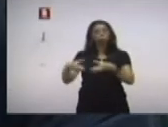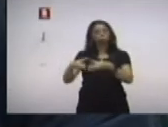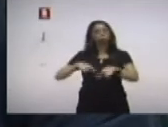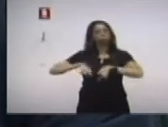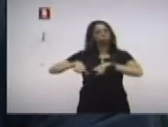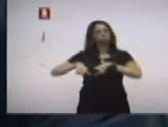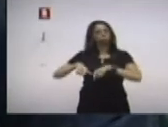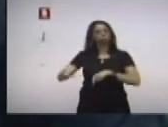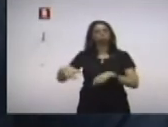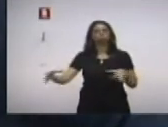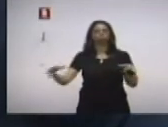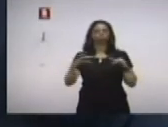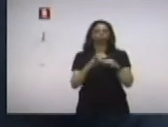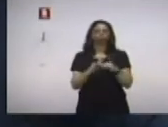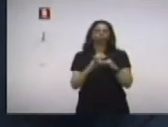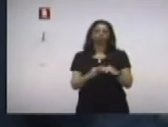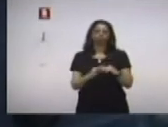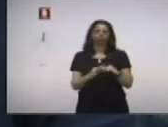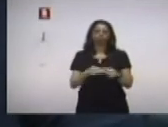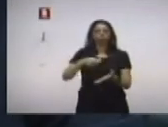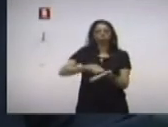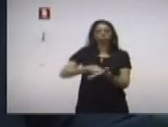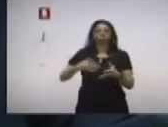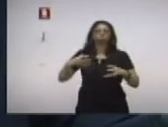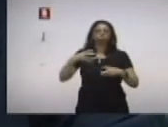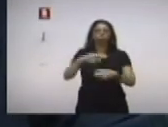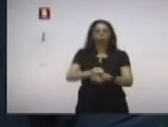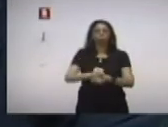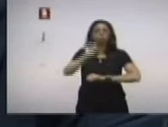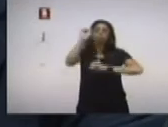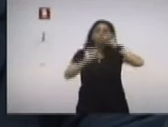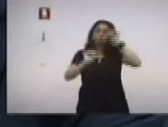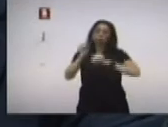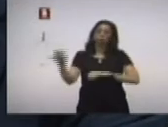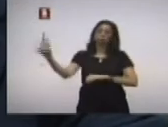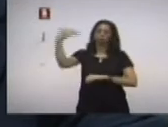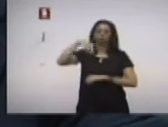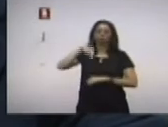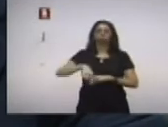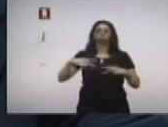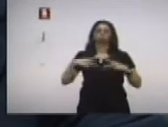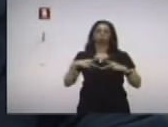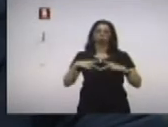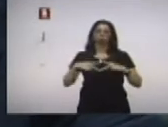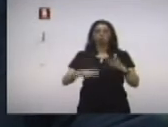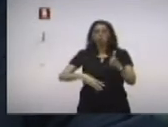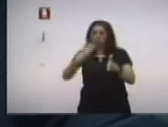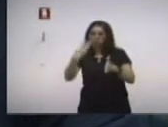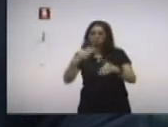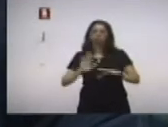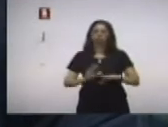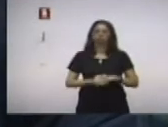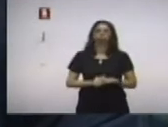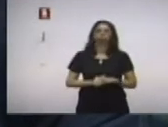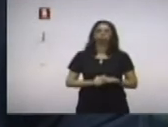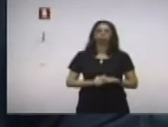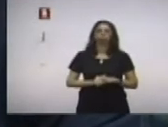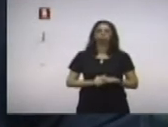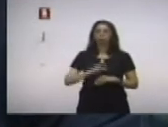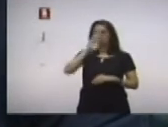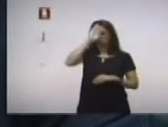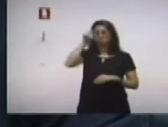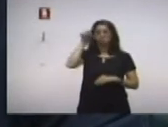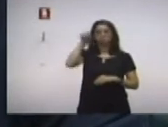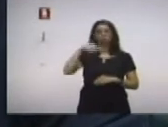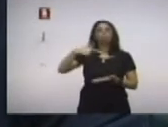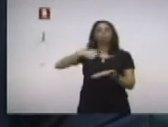Paulínia para que a gente cobre das empresas que vem prestar serviço na Petrobras que